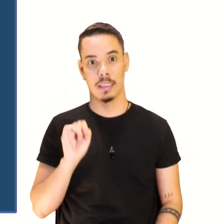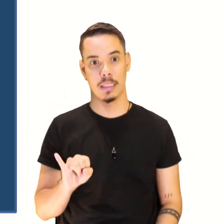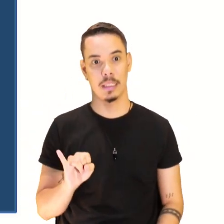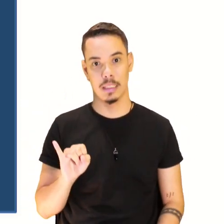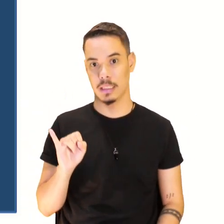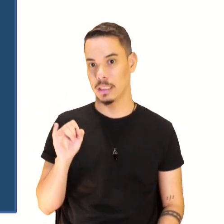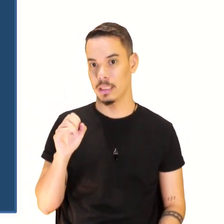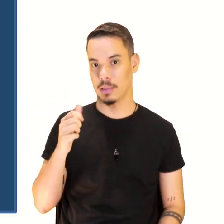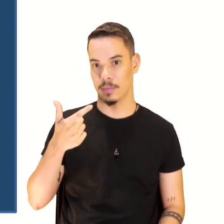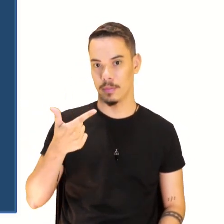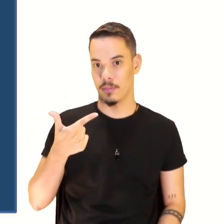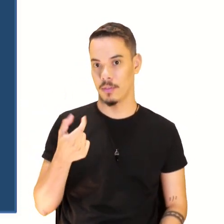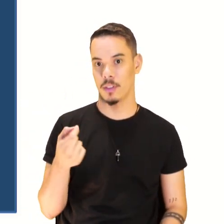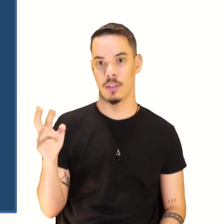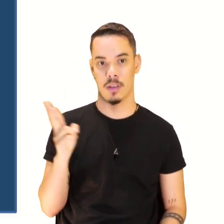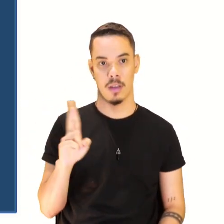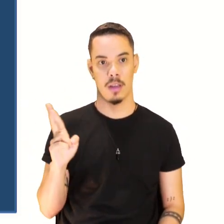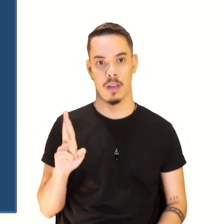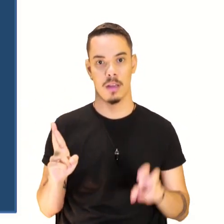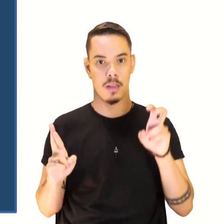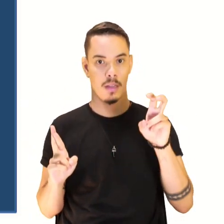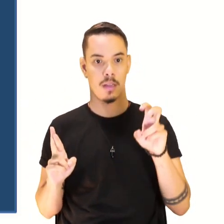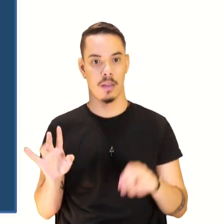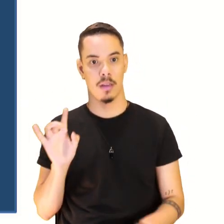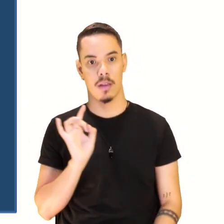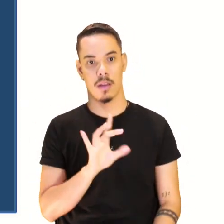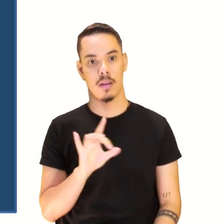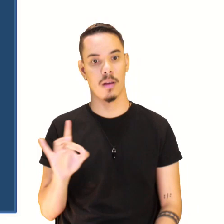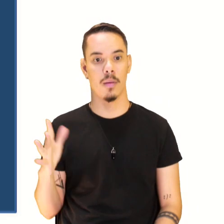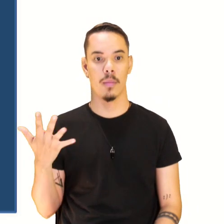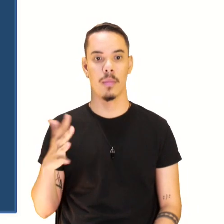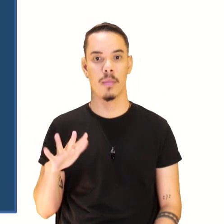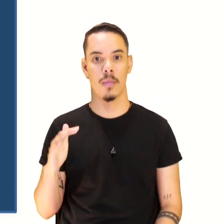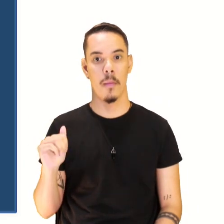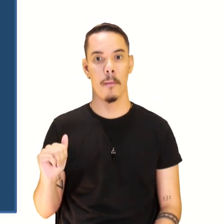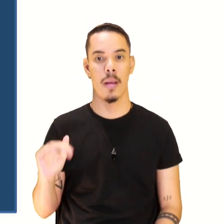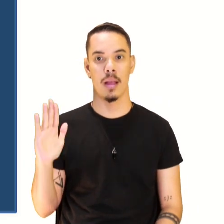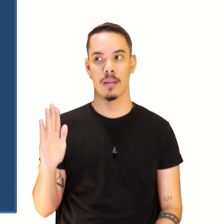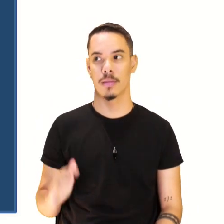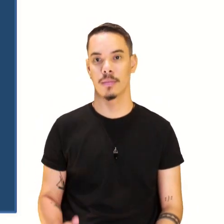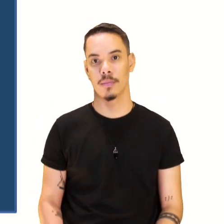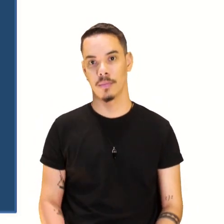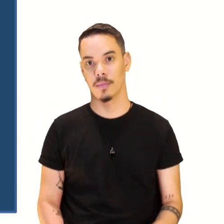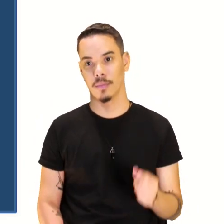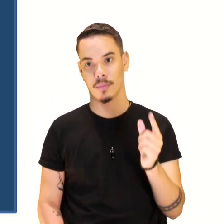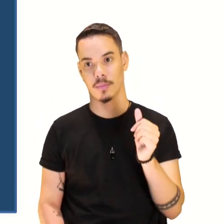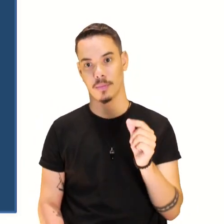metros custam 20 10 metros é o dobro vai custar mais ou menos tecido